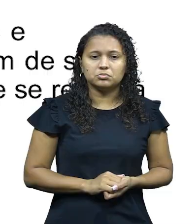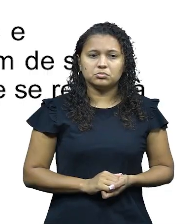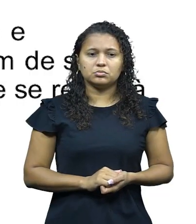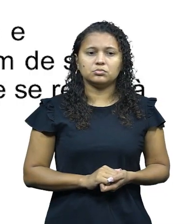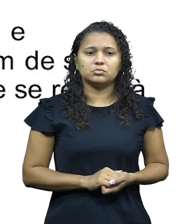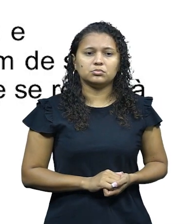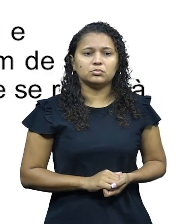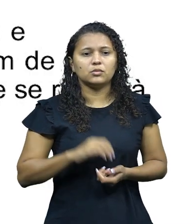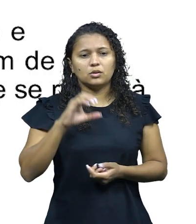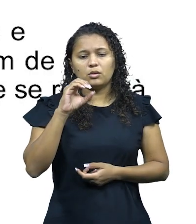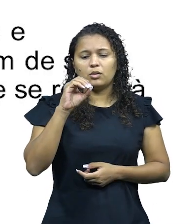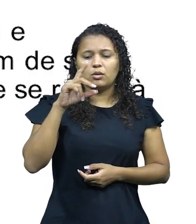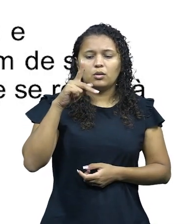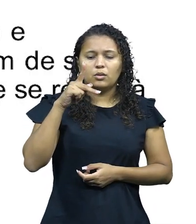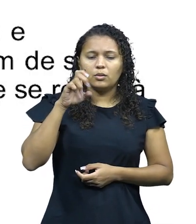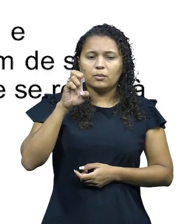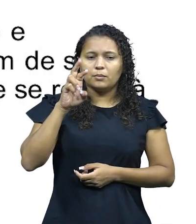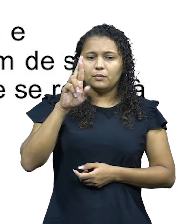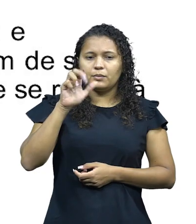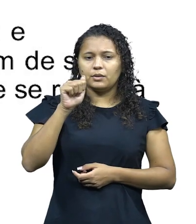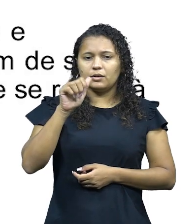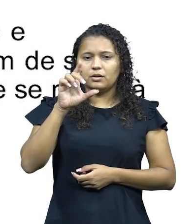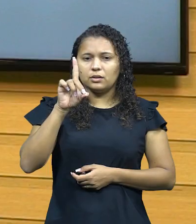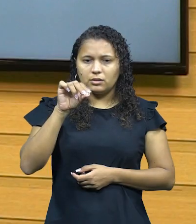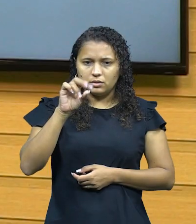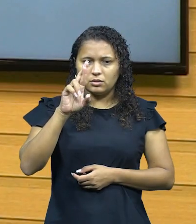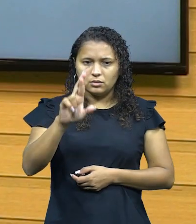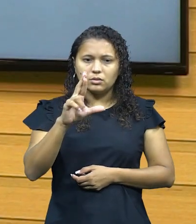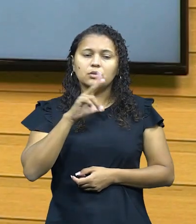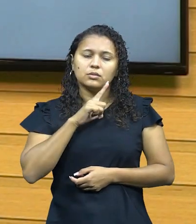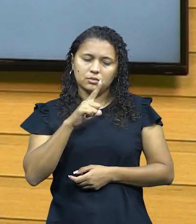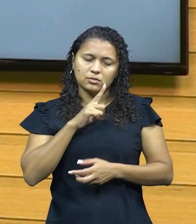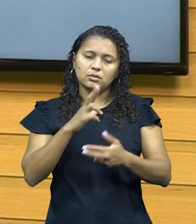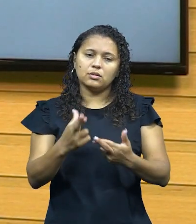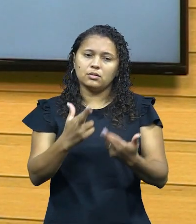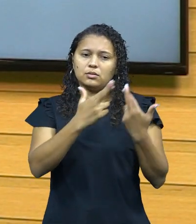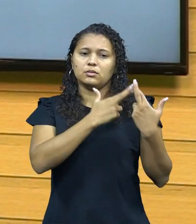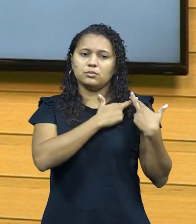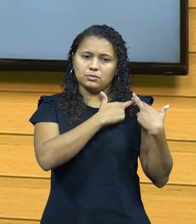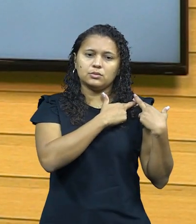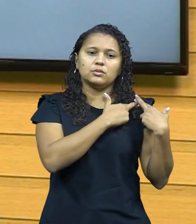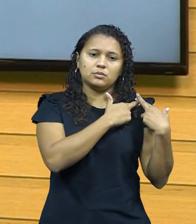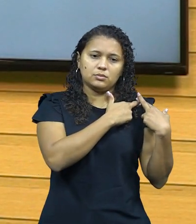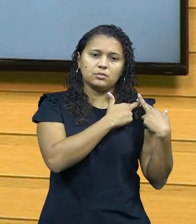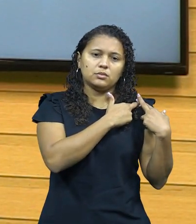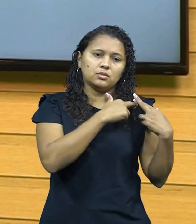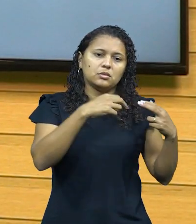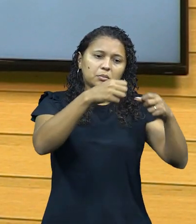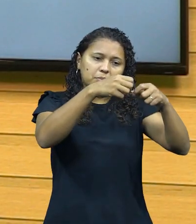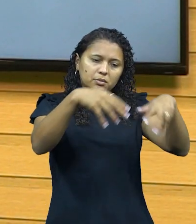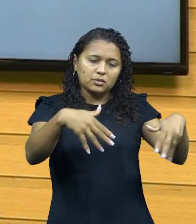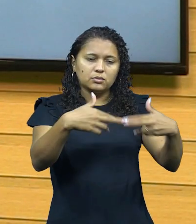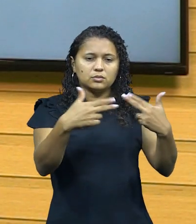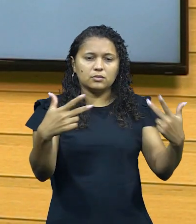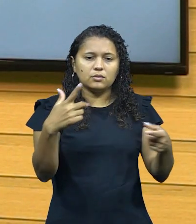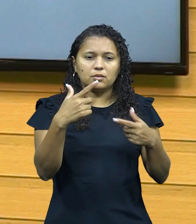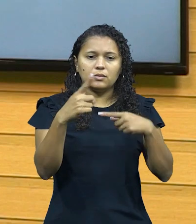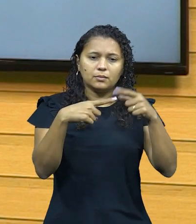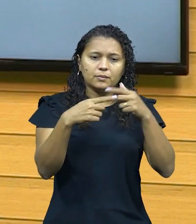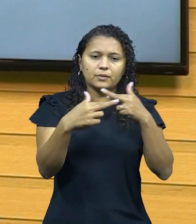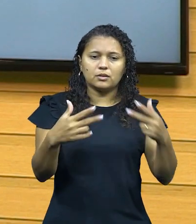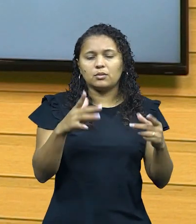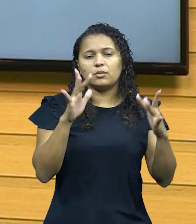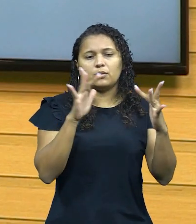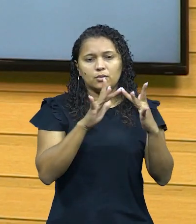mercadorias. O operador portuário, sim, vai ter maior responsabilidade nessas situações de avarias, porque